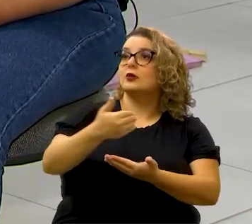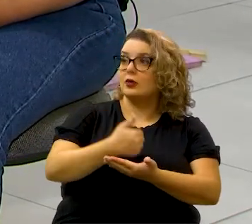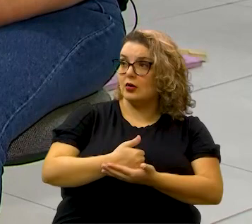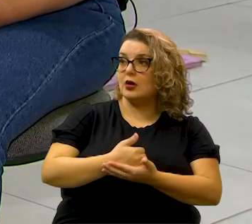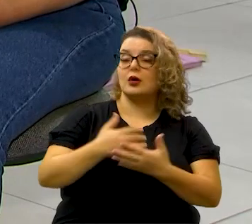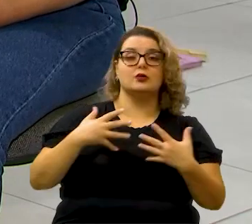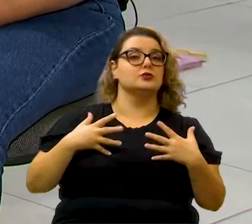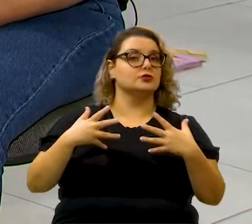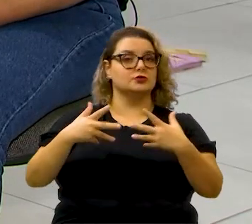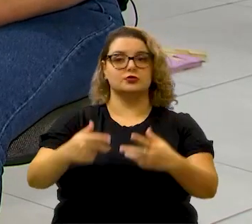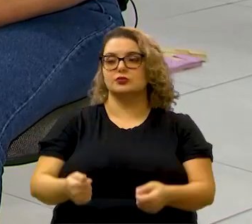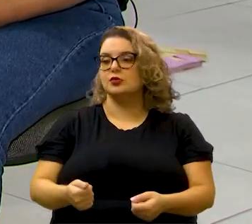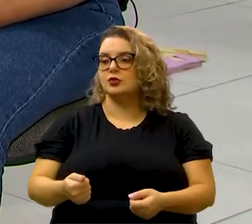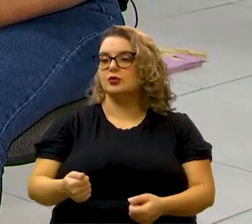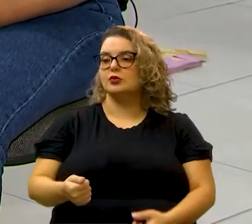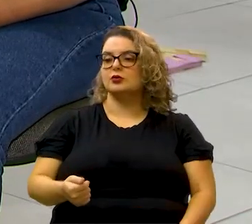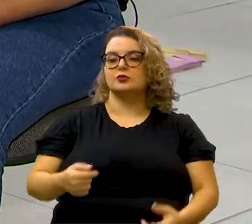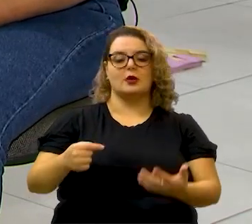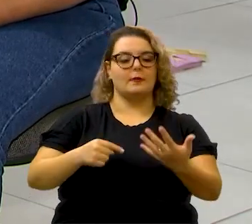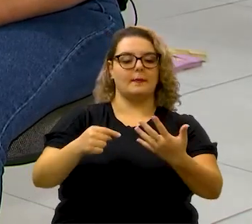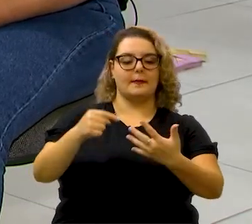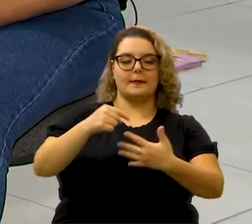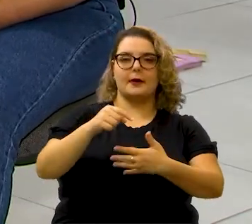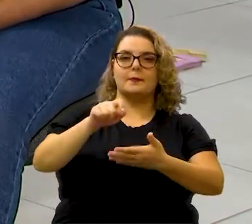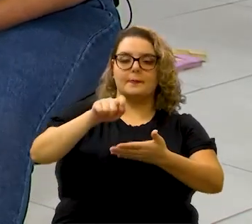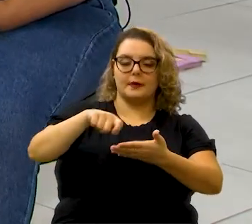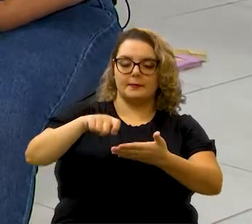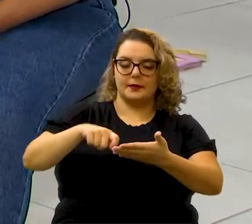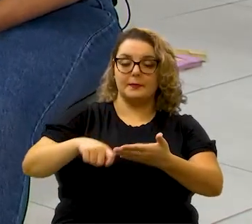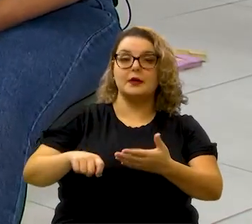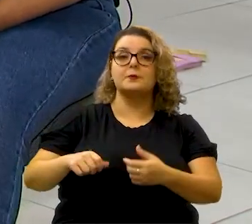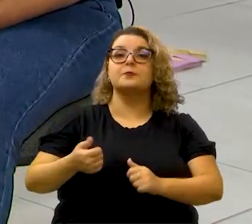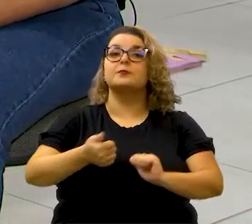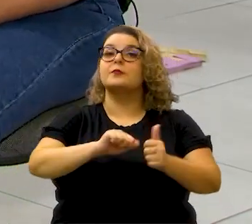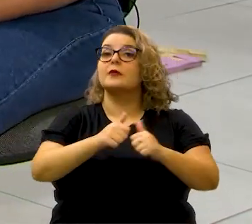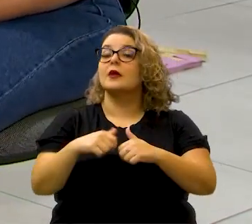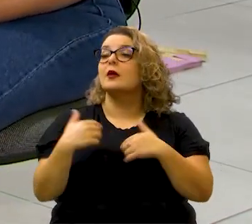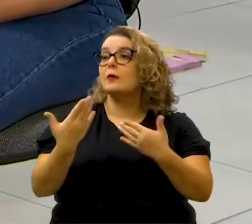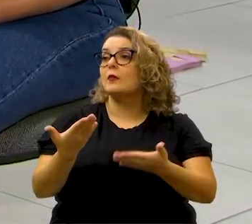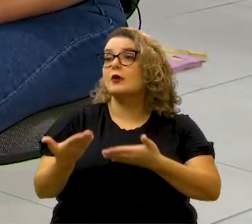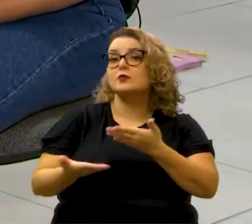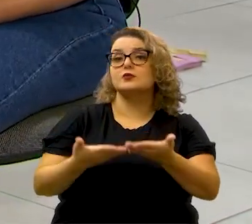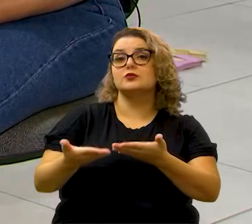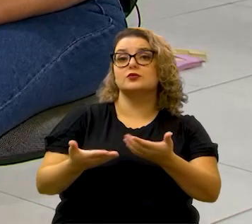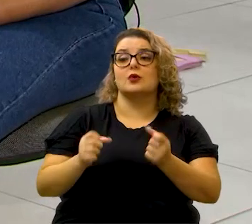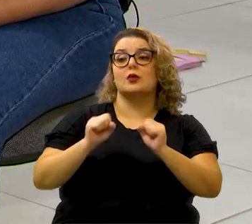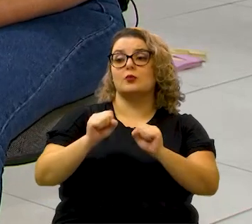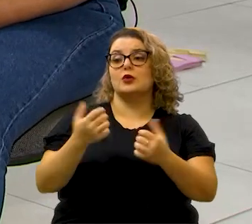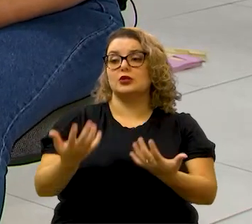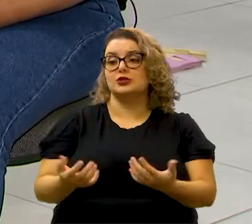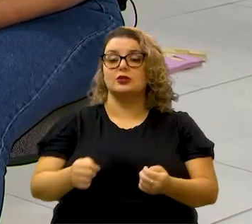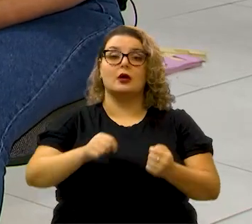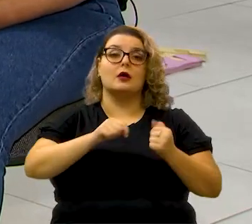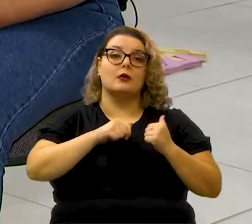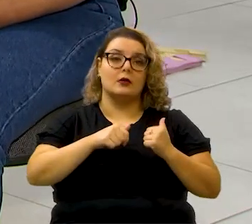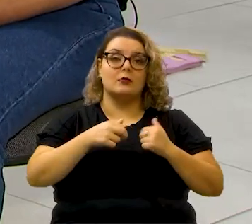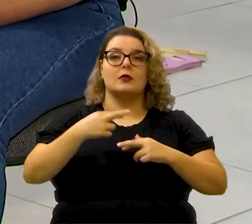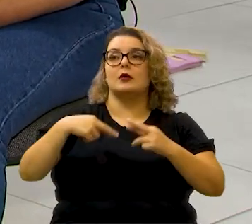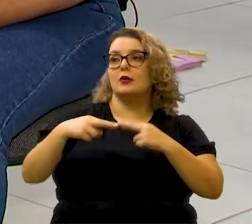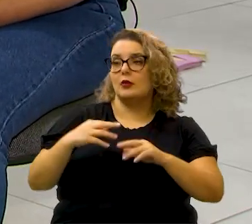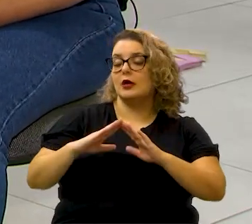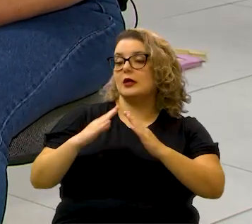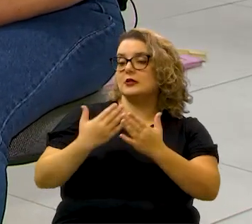a partir do momento que a gente acolhe todas essas demandas, a gente vai listando e vai avaliando em quais os serviços ela poderia